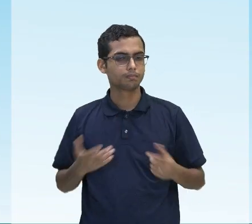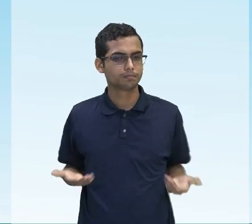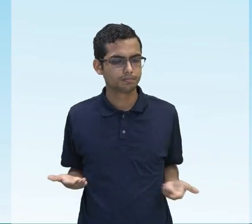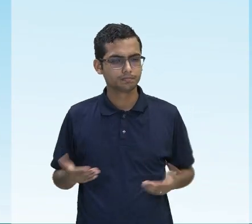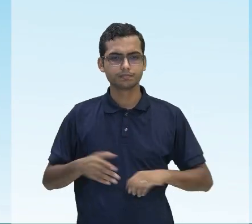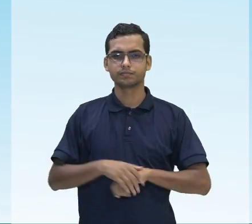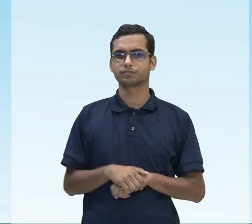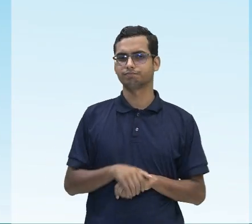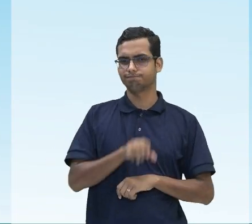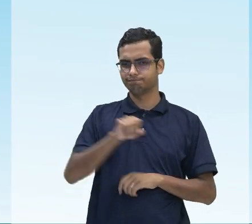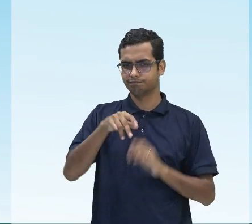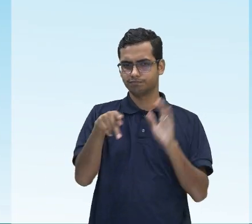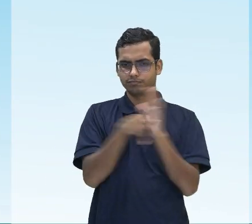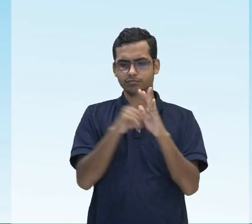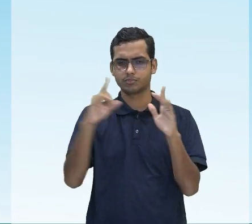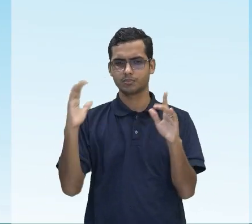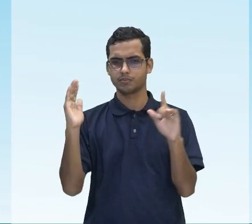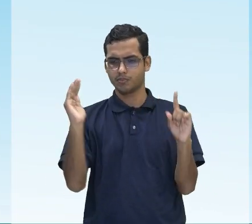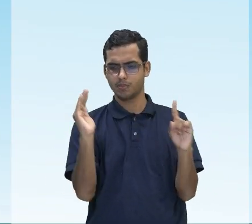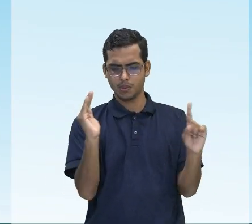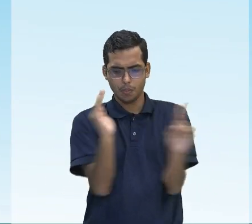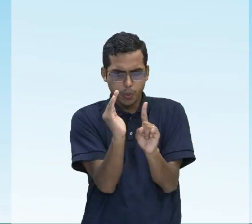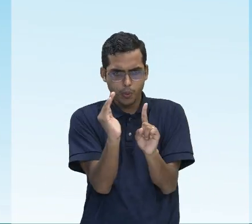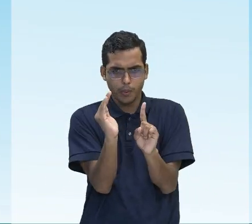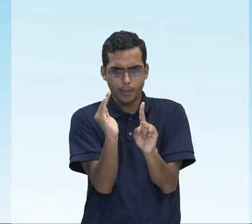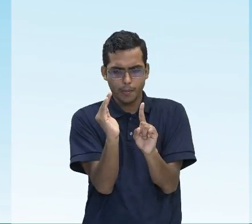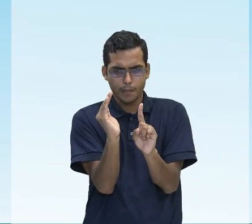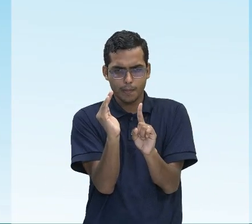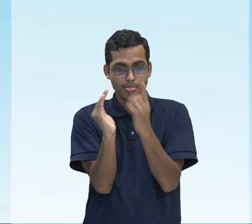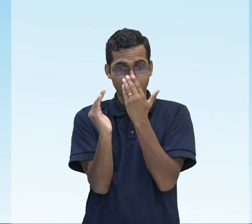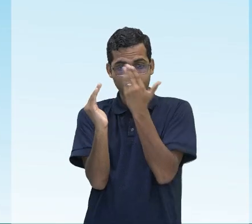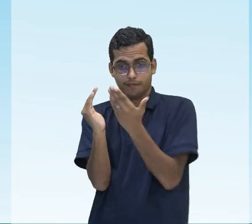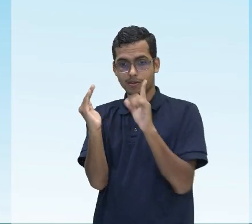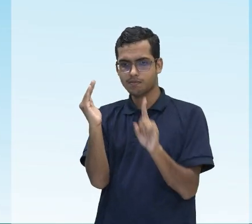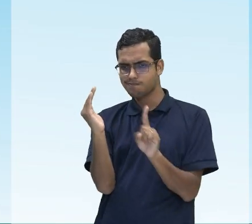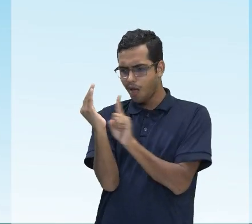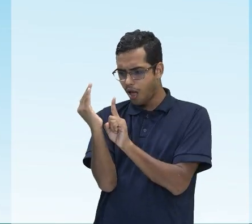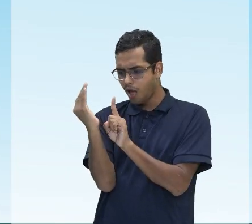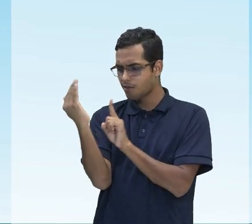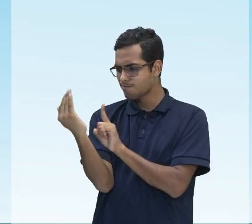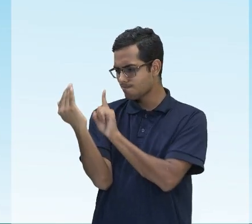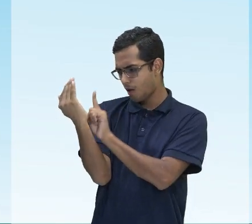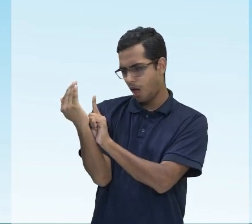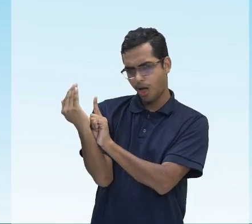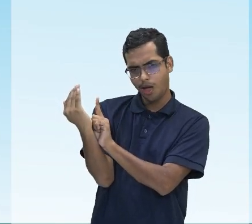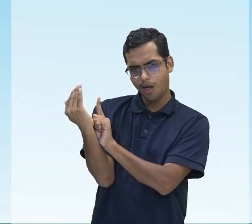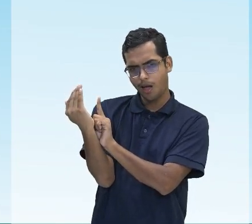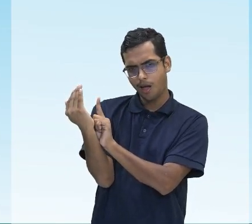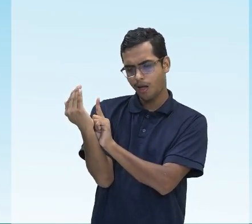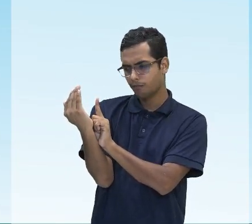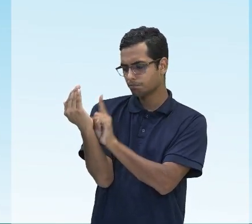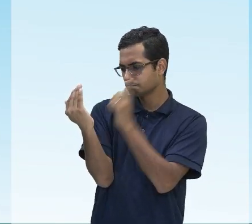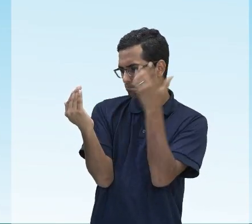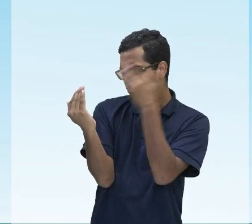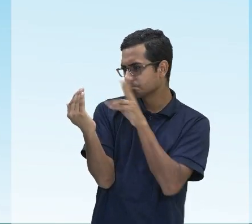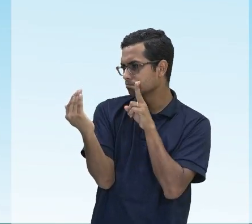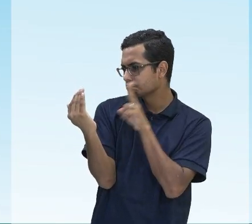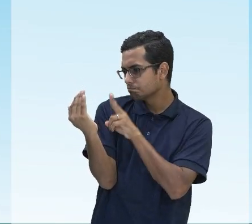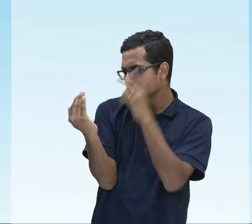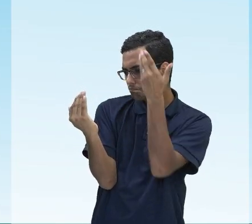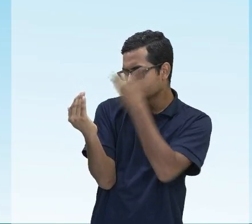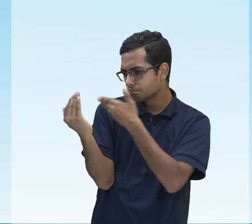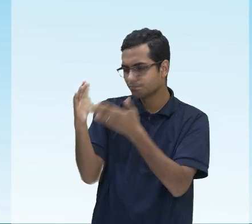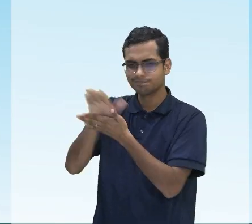colocar um objeto em cima do foco, na frente de um espelho côncavo, eu não vou ver imagem nenhuma. Não se forma